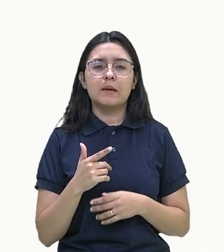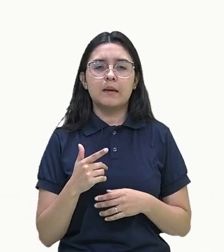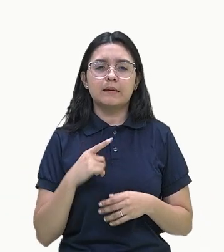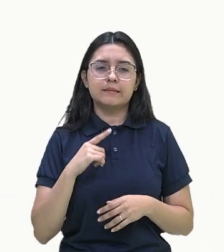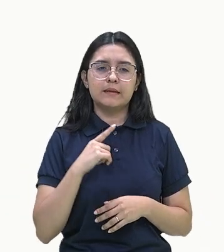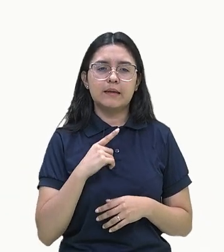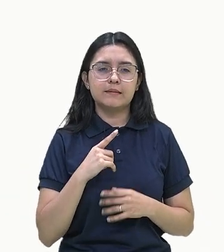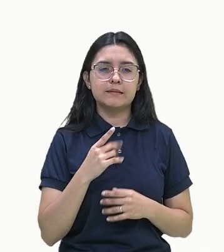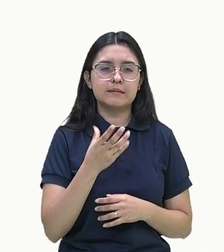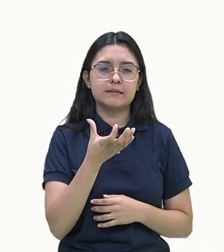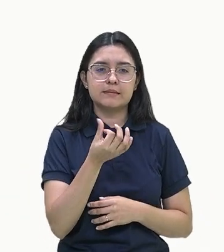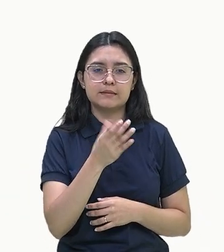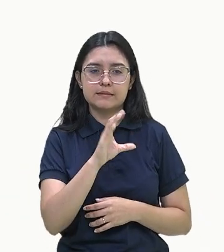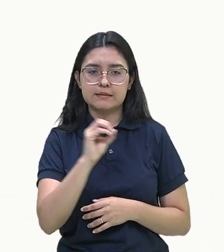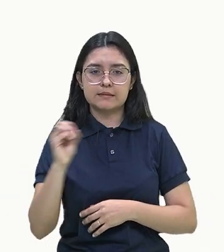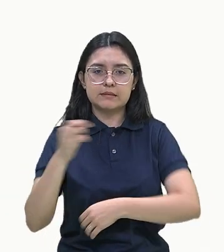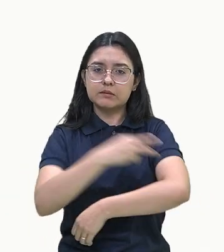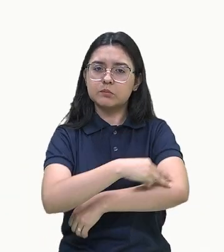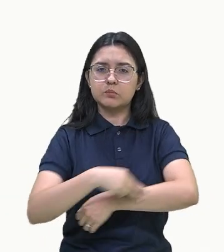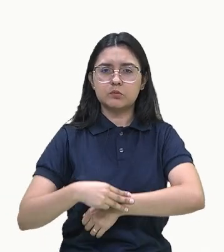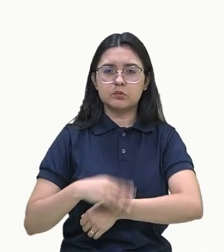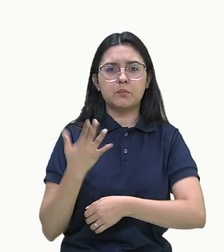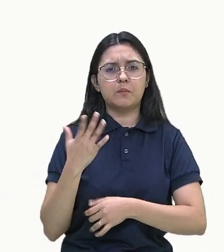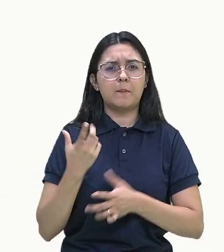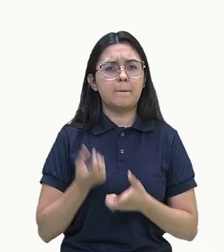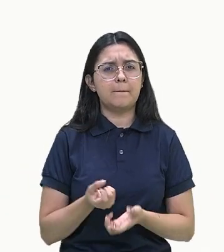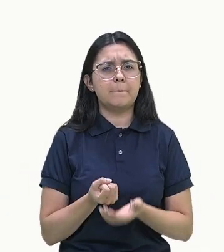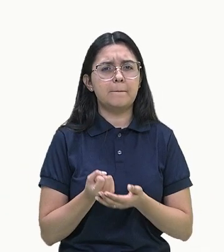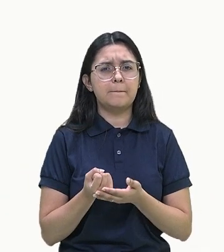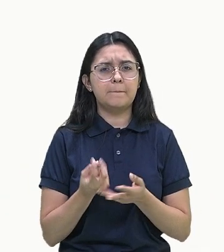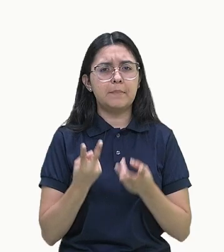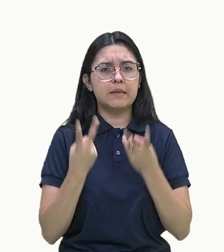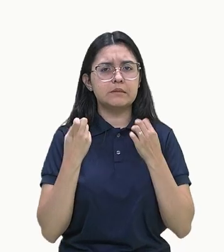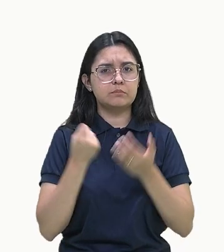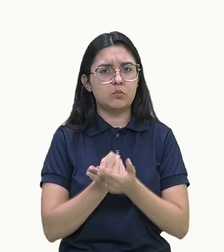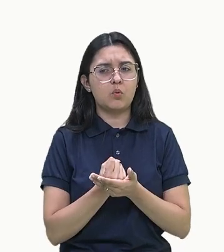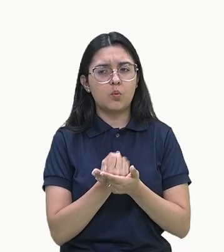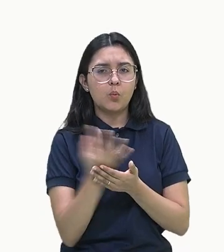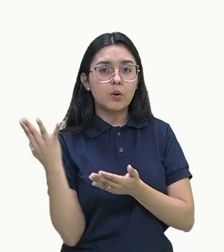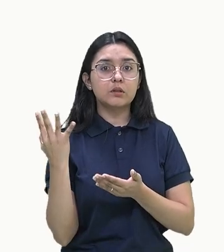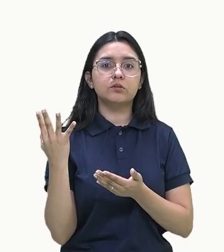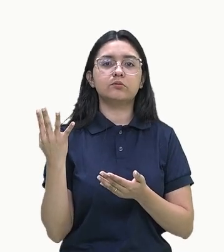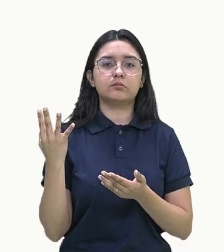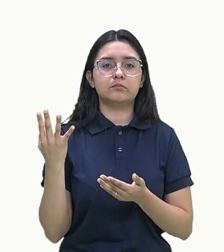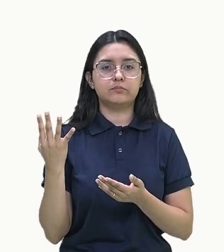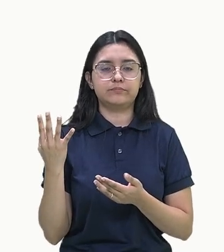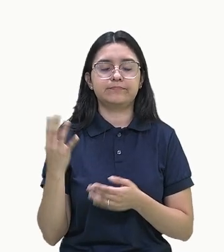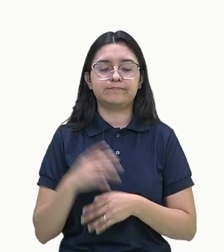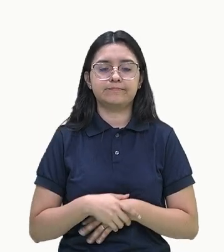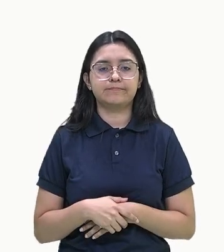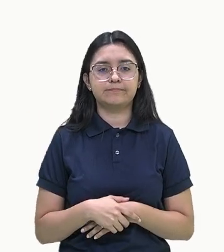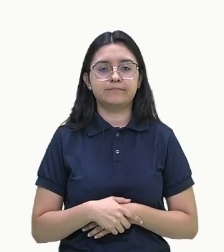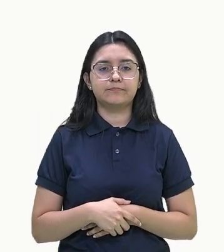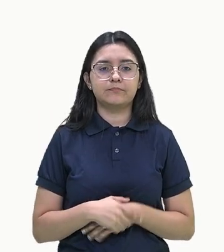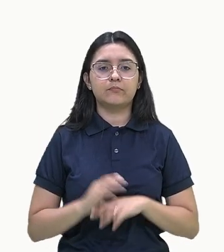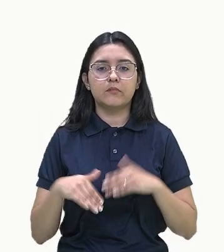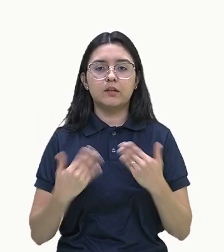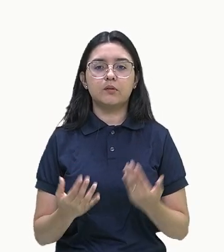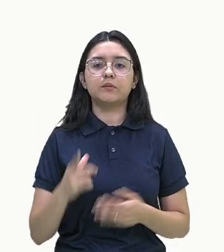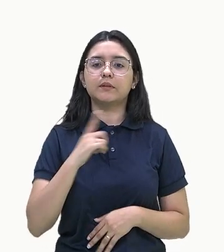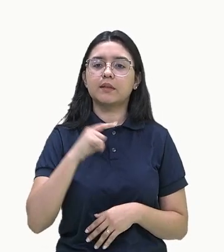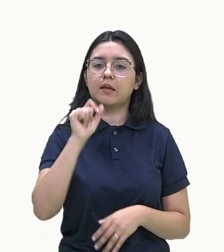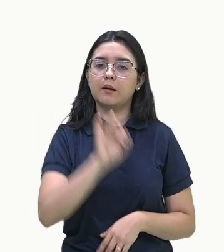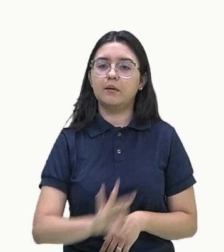de 600 músculos. Olha só a quantidade de músculos que estão ali envolvidos. Nós temos aqui na